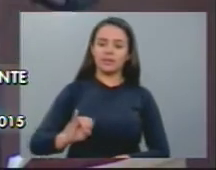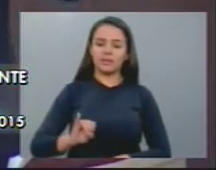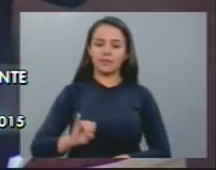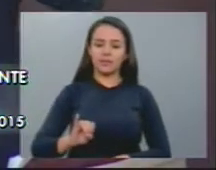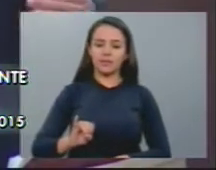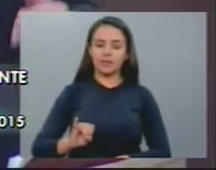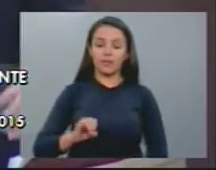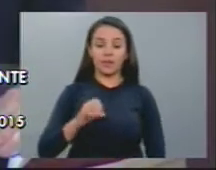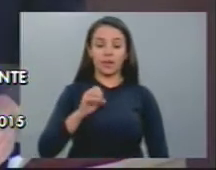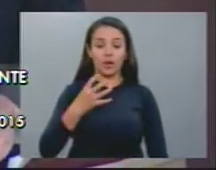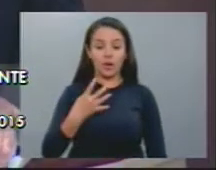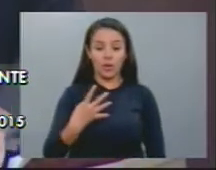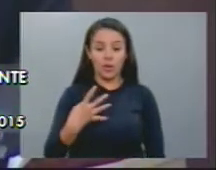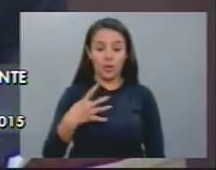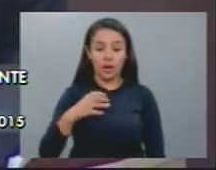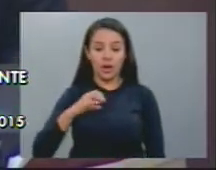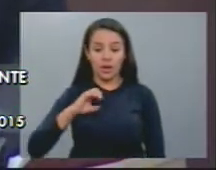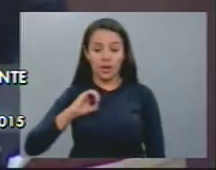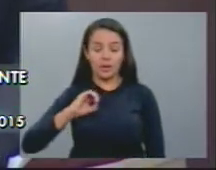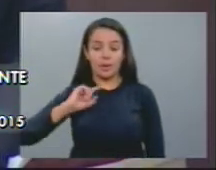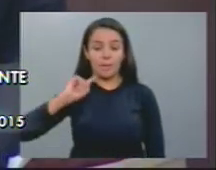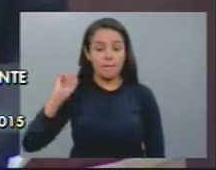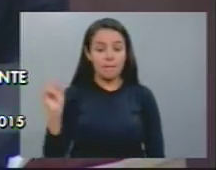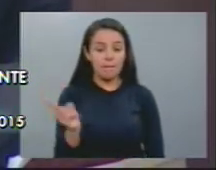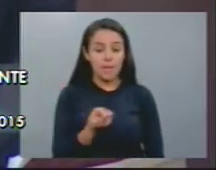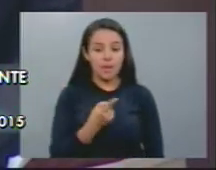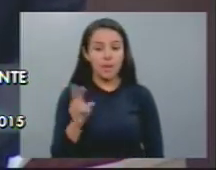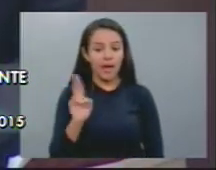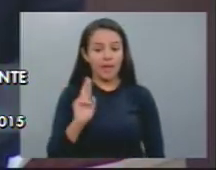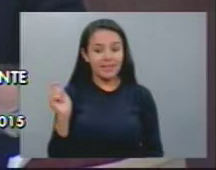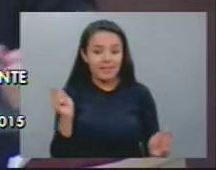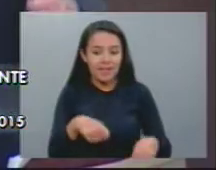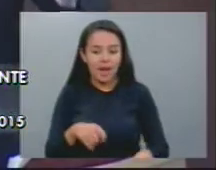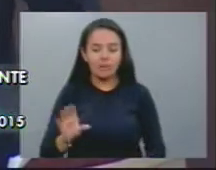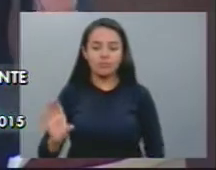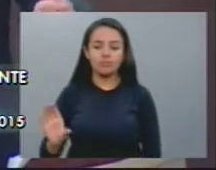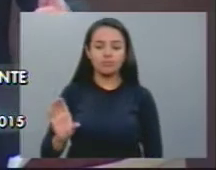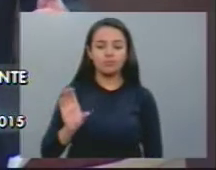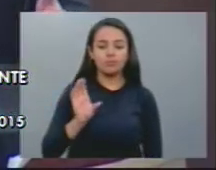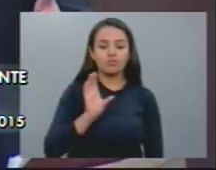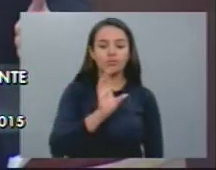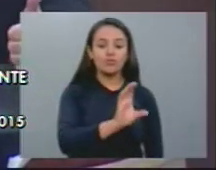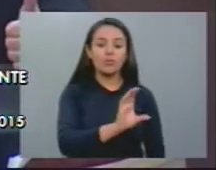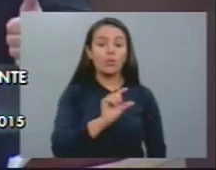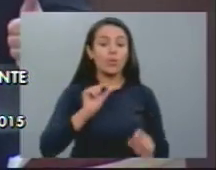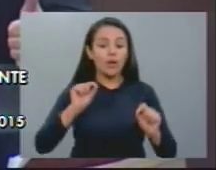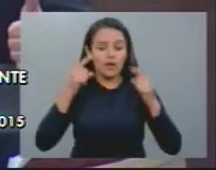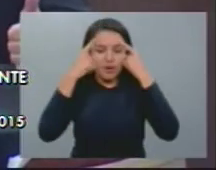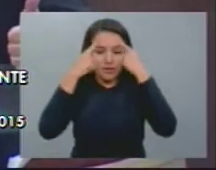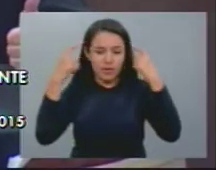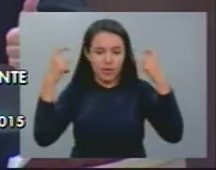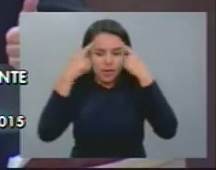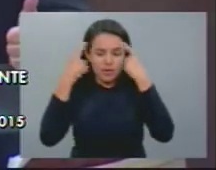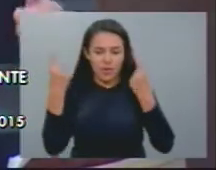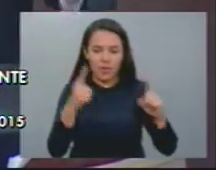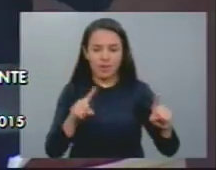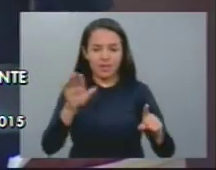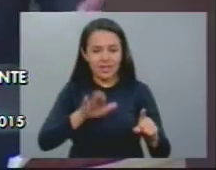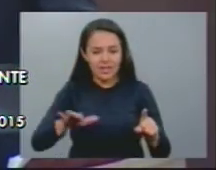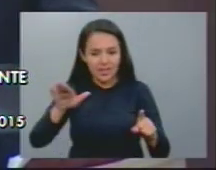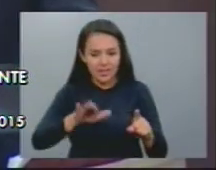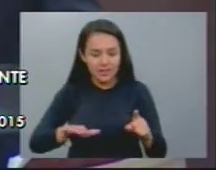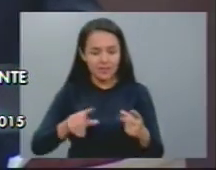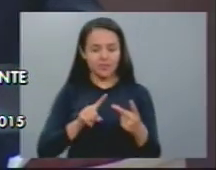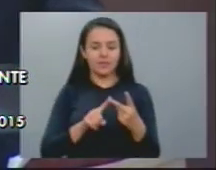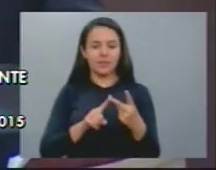de quase 40 milhões, que, eu repito, poderiam ir para enfrentamento à violência contra crianças e adolescentes,